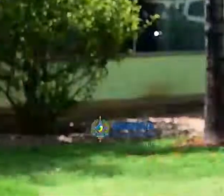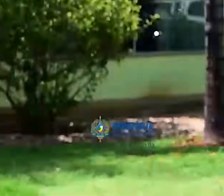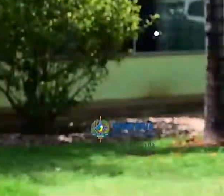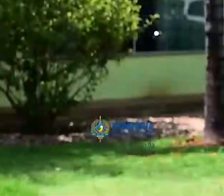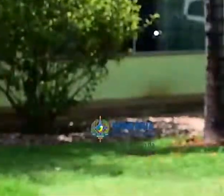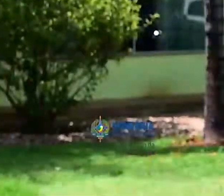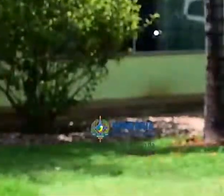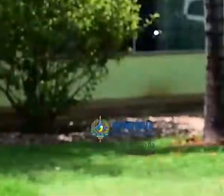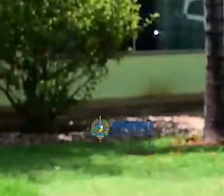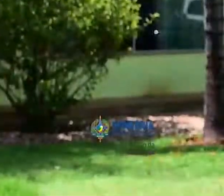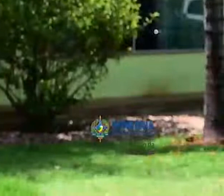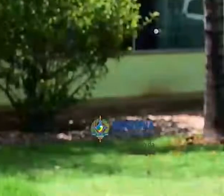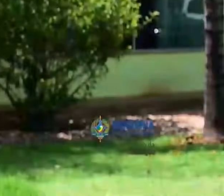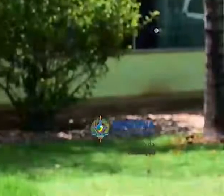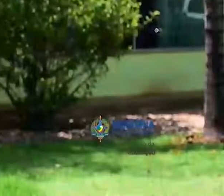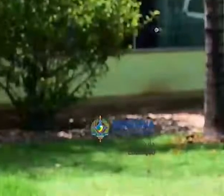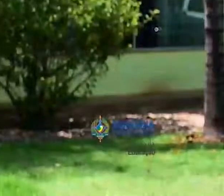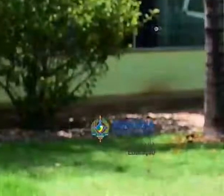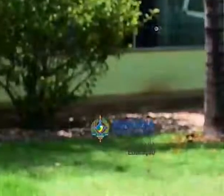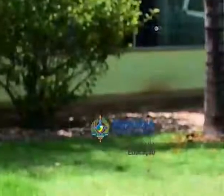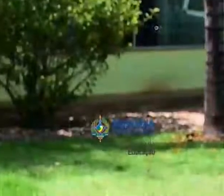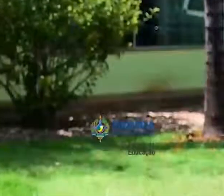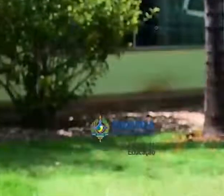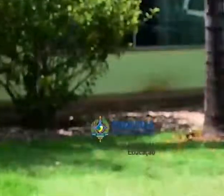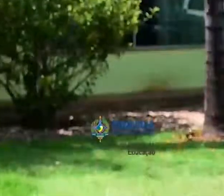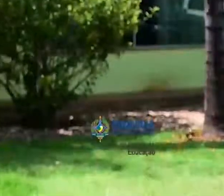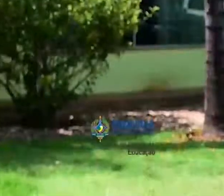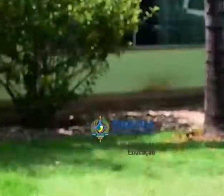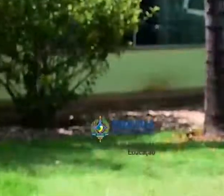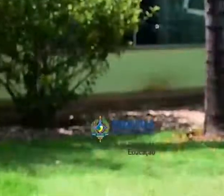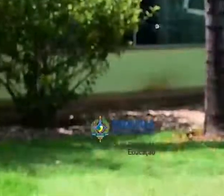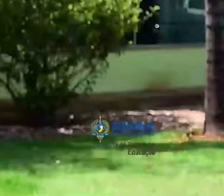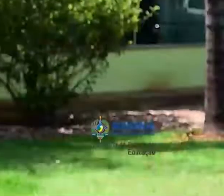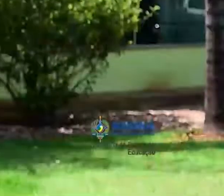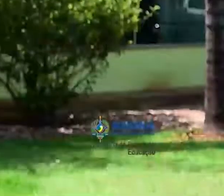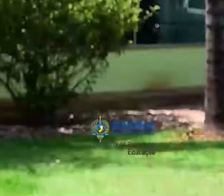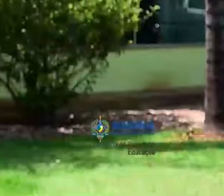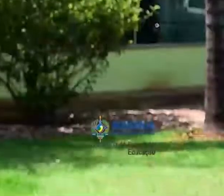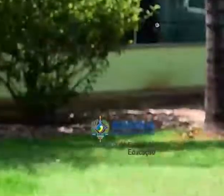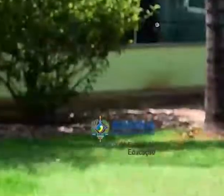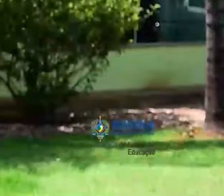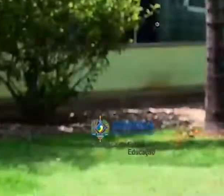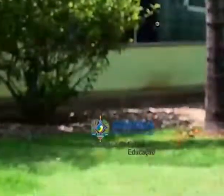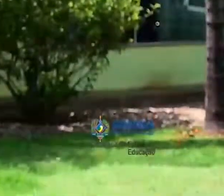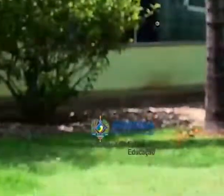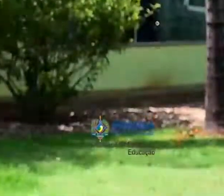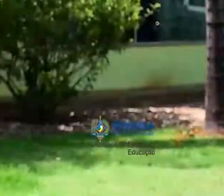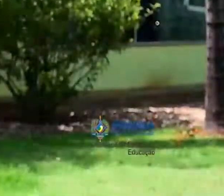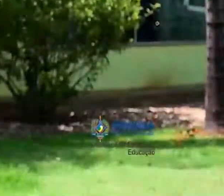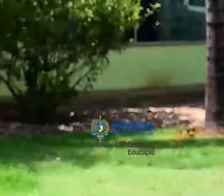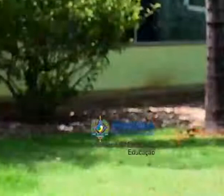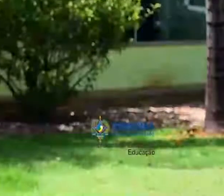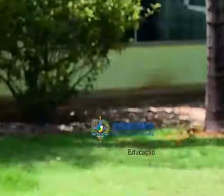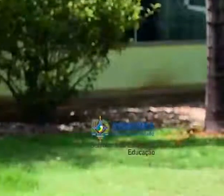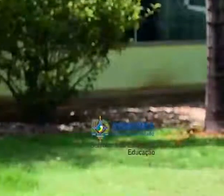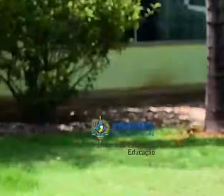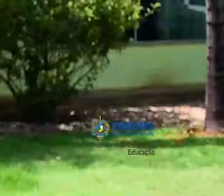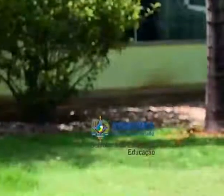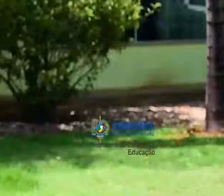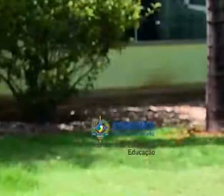A maior dificuldade que nós, artistas, enfrentamos ainda é uma grande desvalorização da nossa